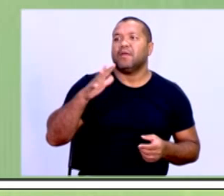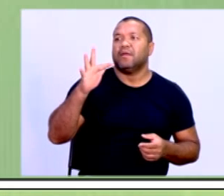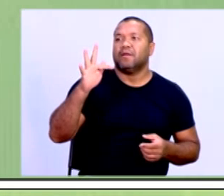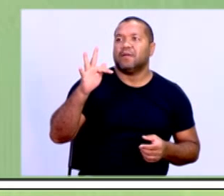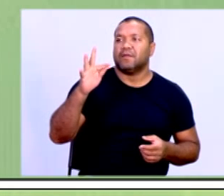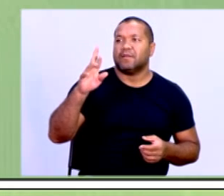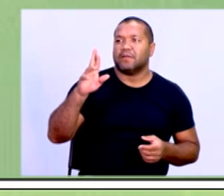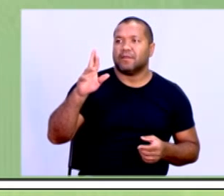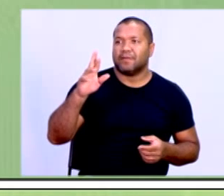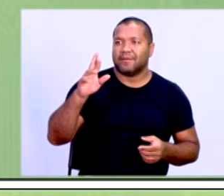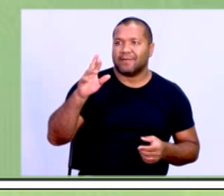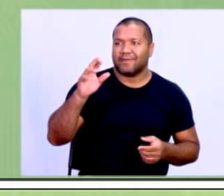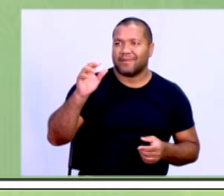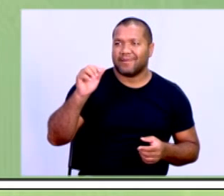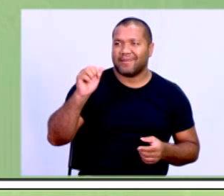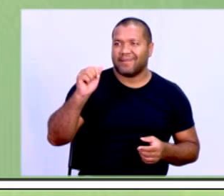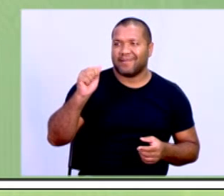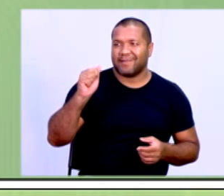carga.